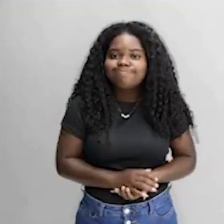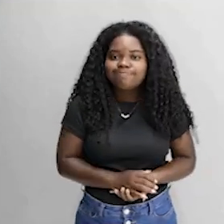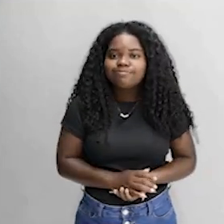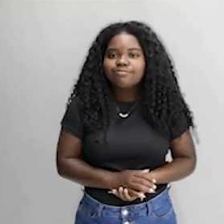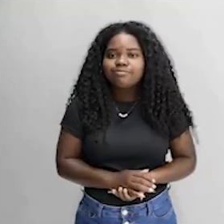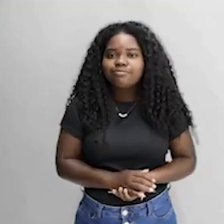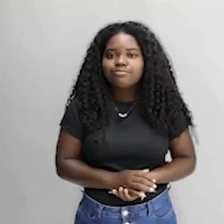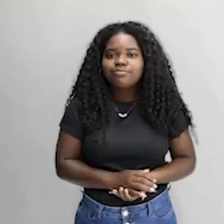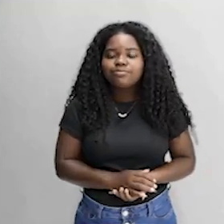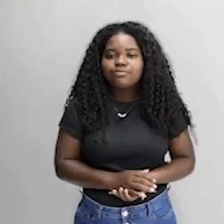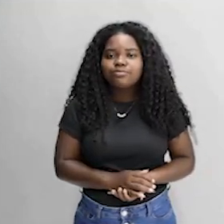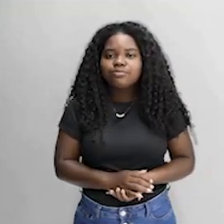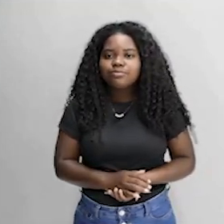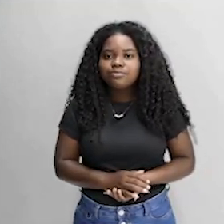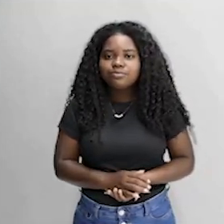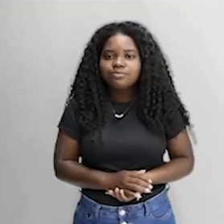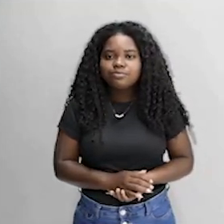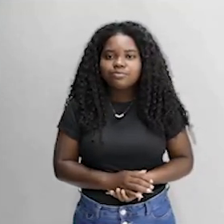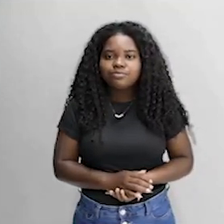Todo silogismo